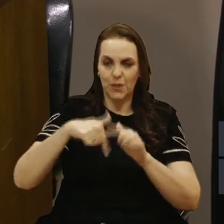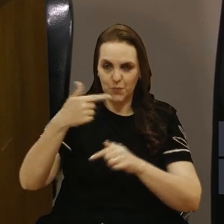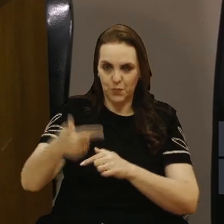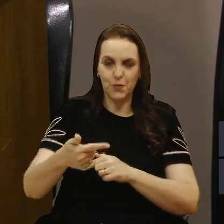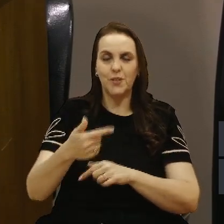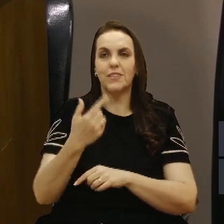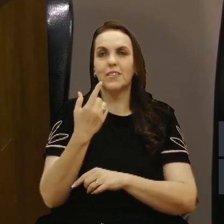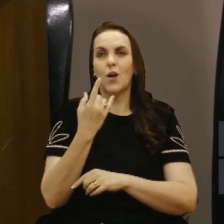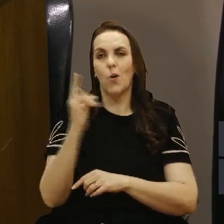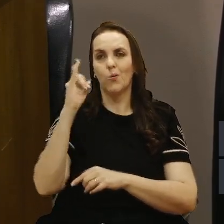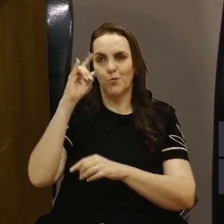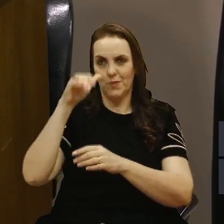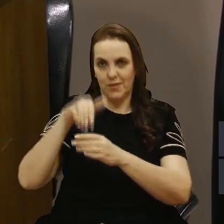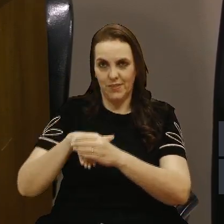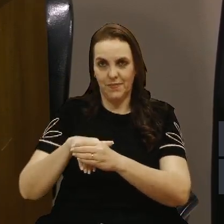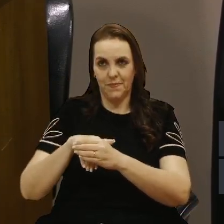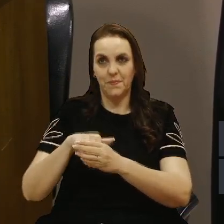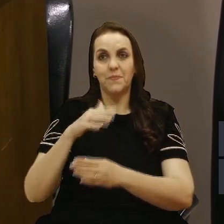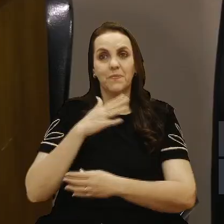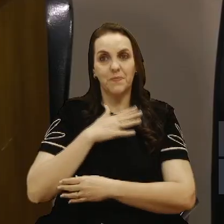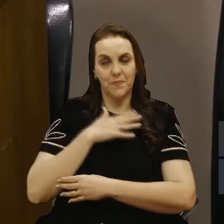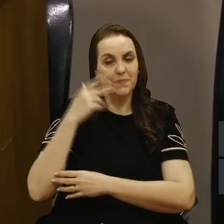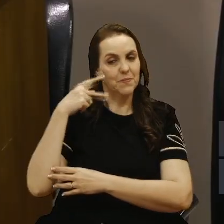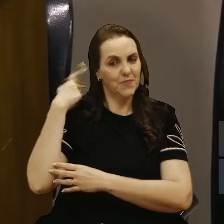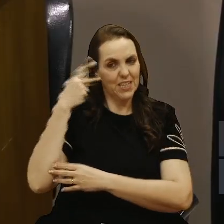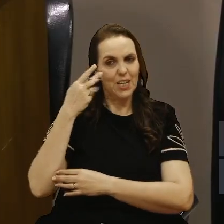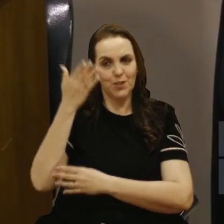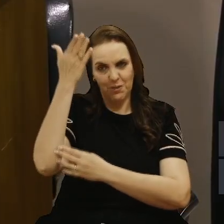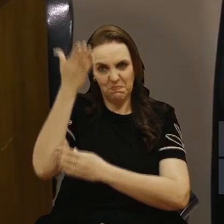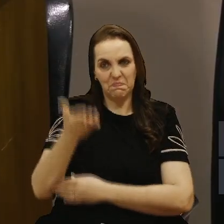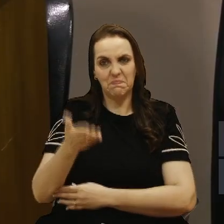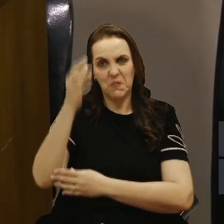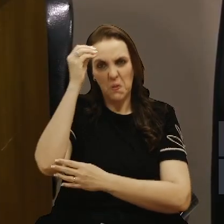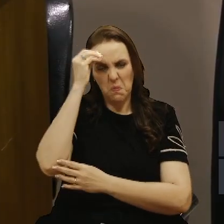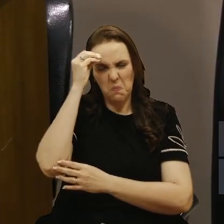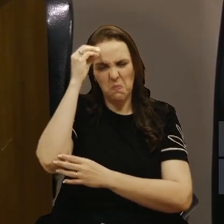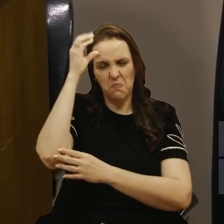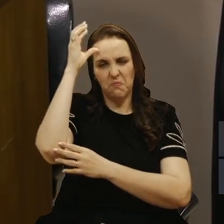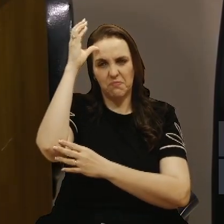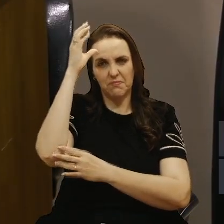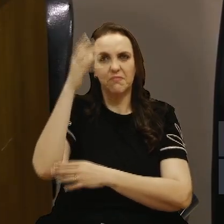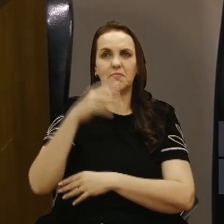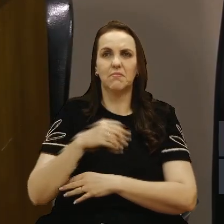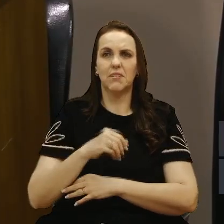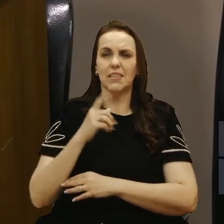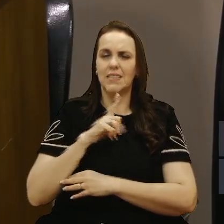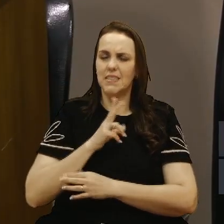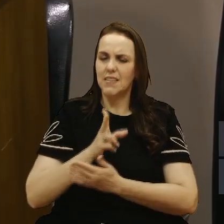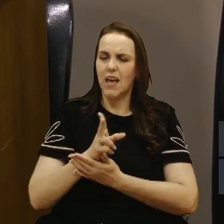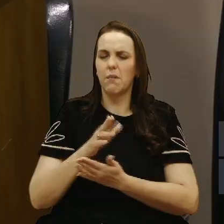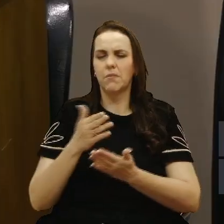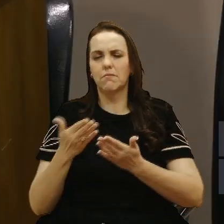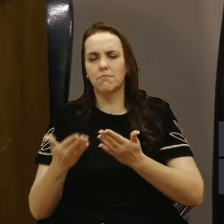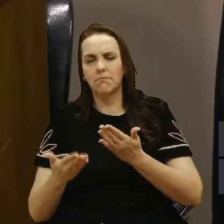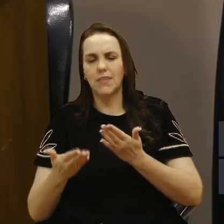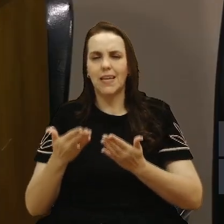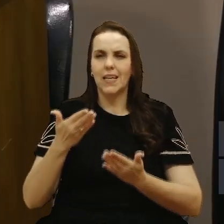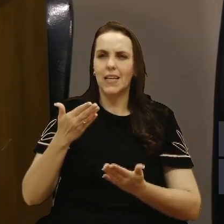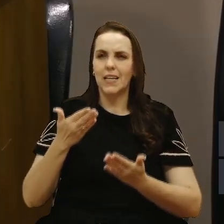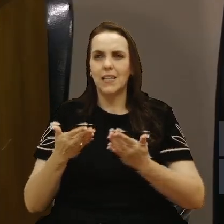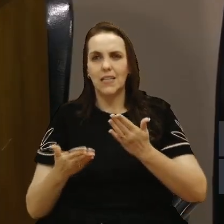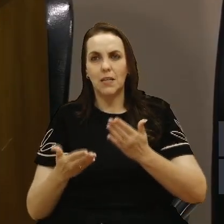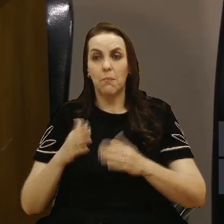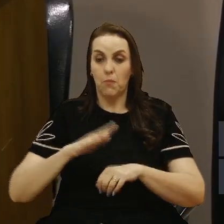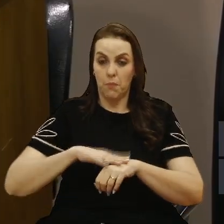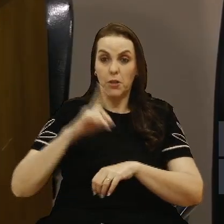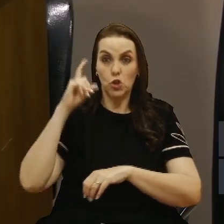eleição também, como vereador que o senhor nos traz aqui, o conhecimento que o senhor traz, com a ponderação sempre, nos momentos mais difíceis, às vezes,